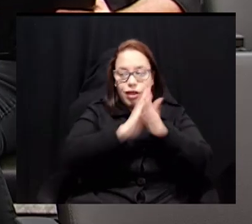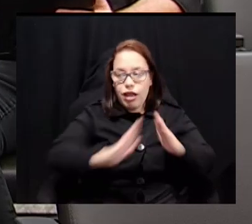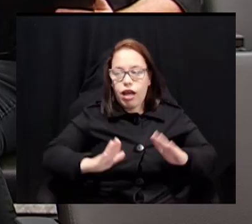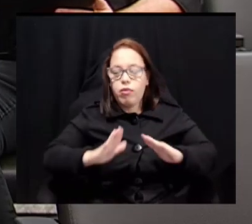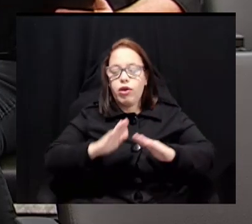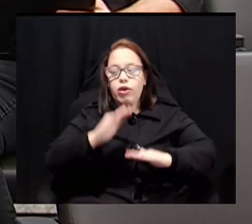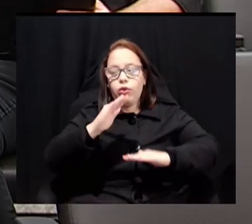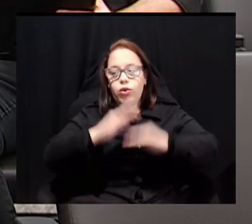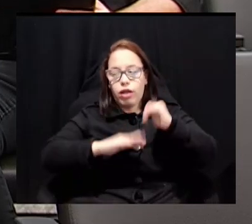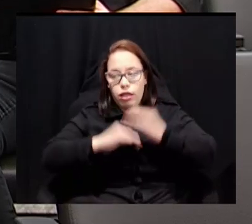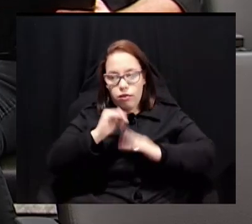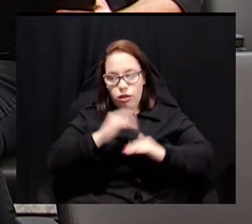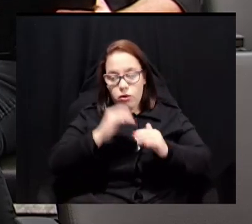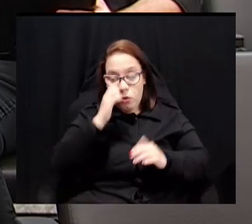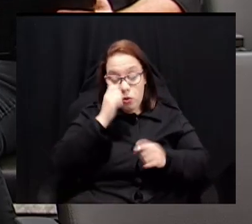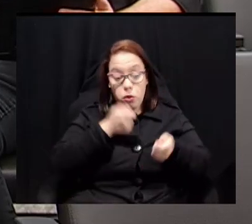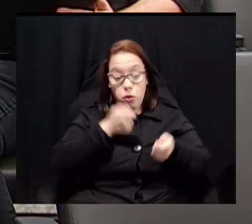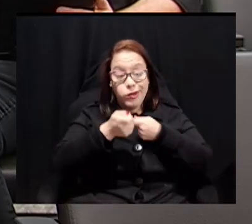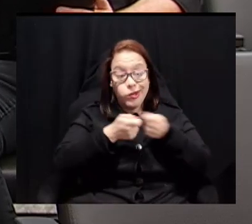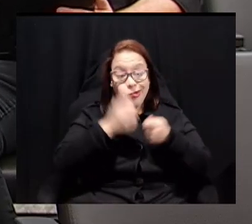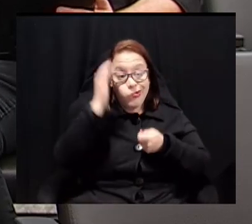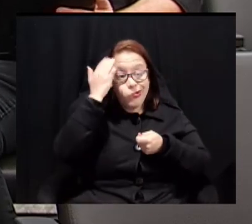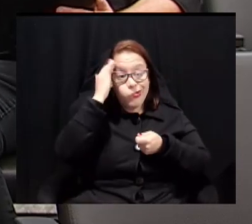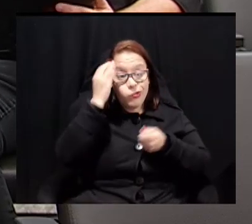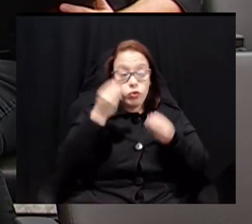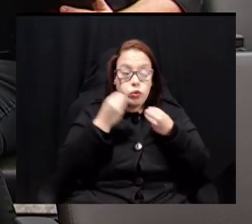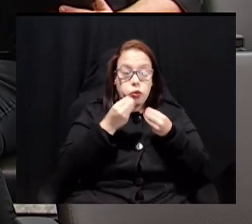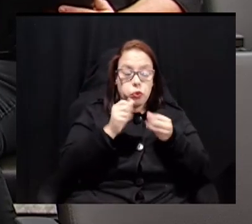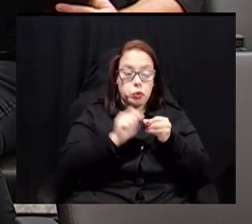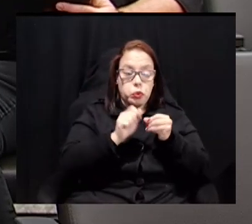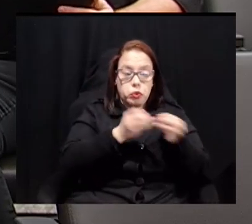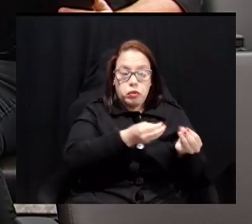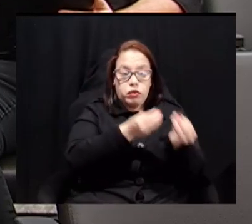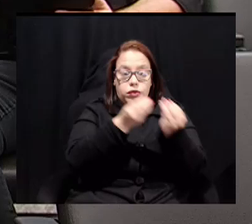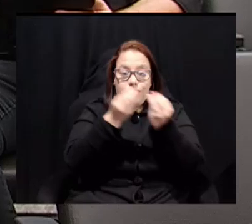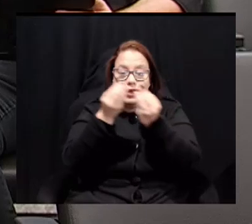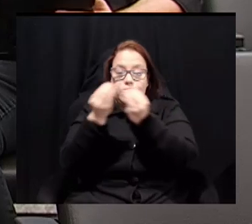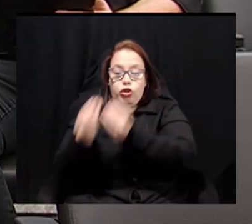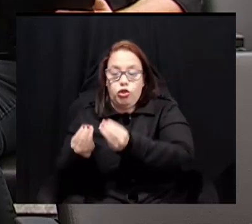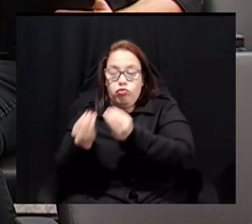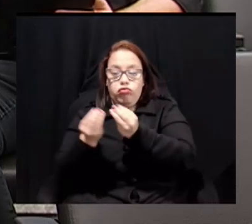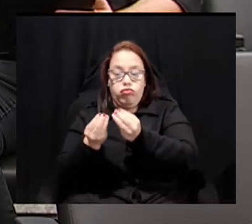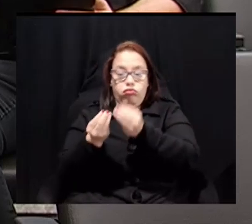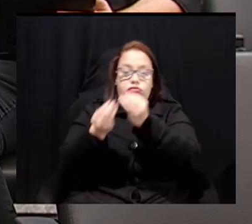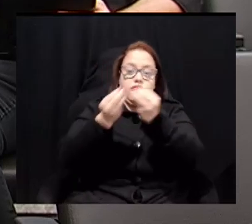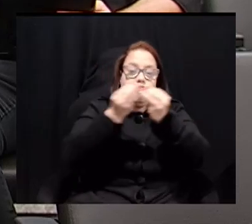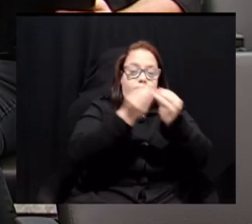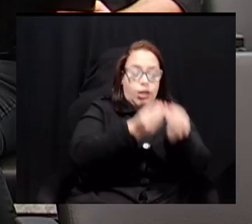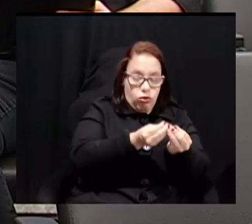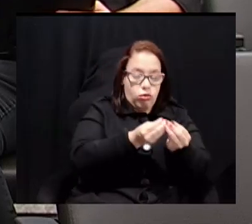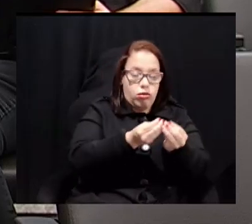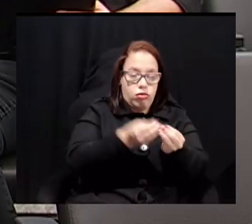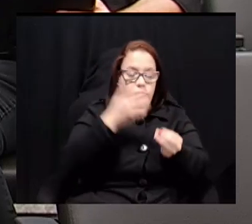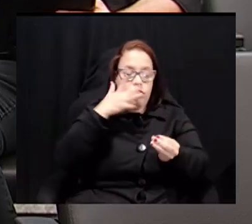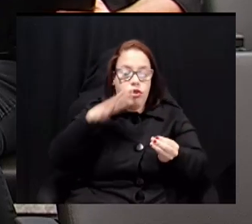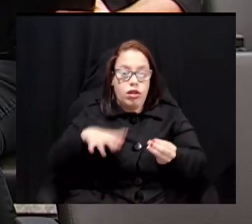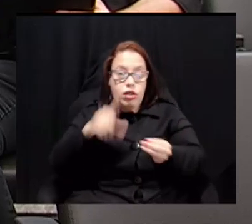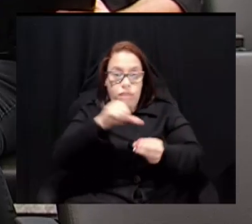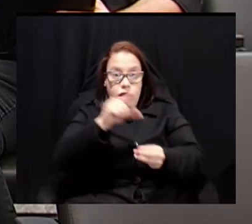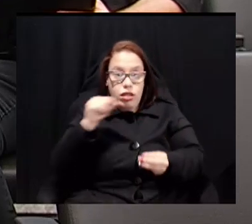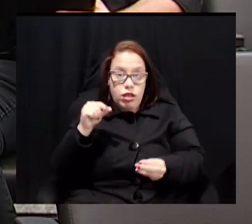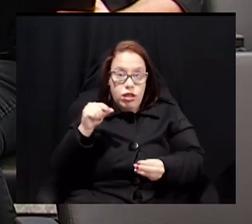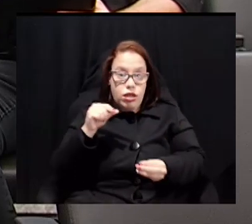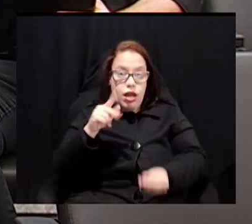entender a regulação de como é feito esse fluxo dentro da prefeitura. Para onde essas crianças que saem do